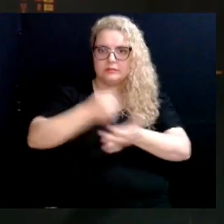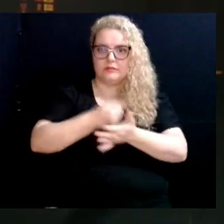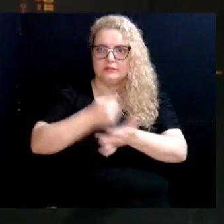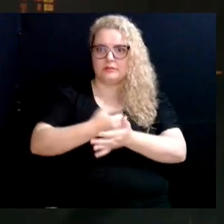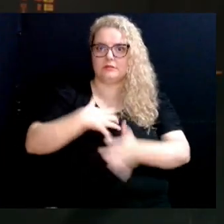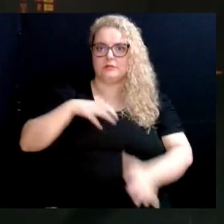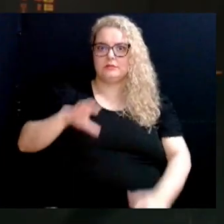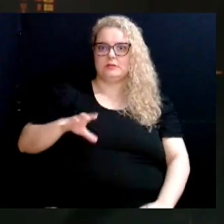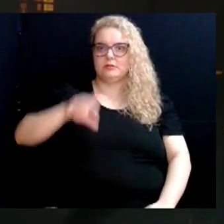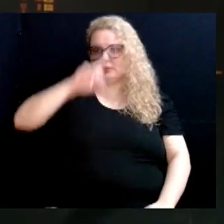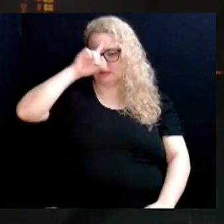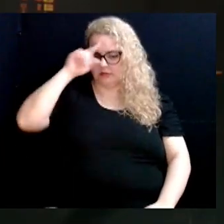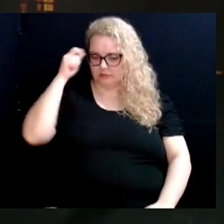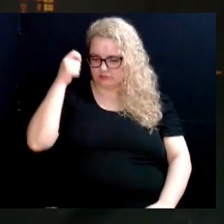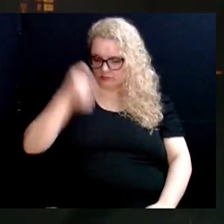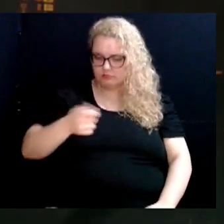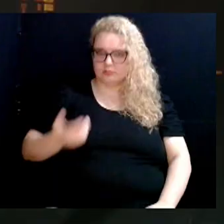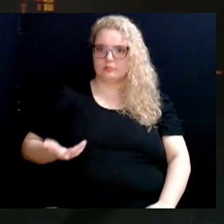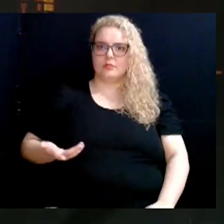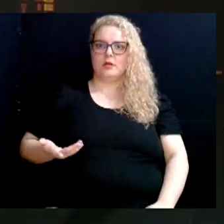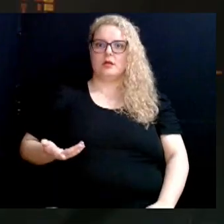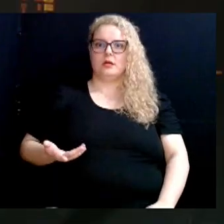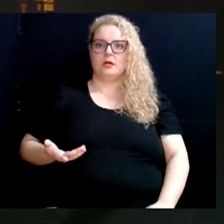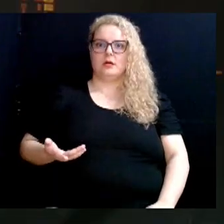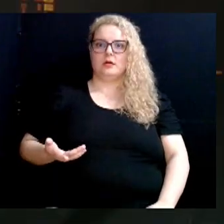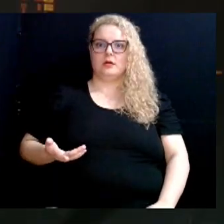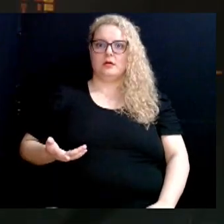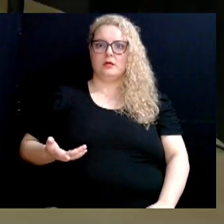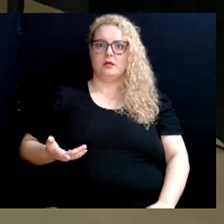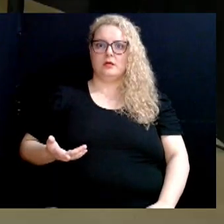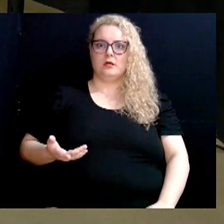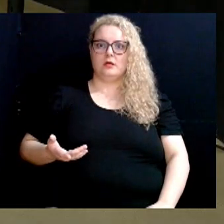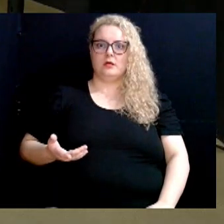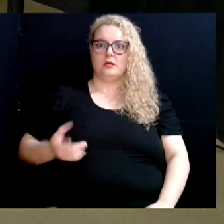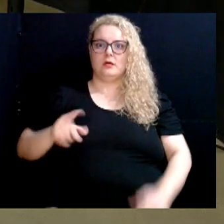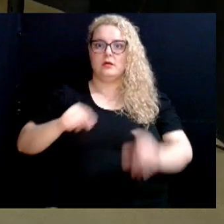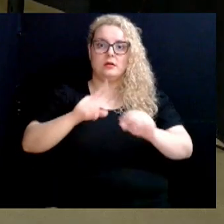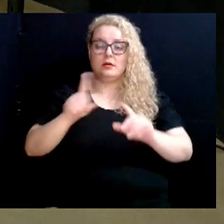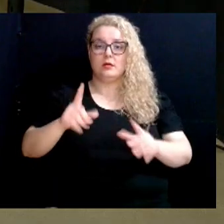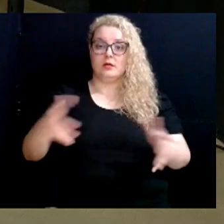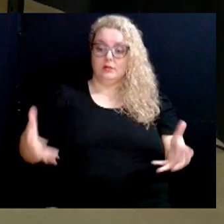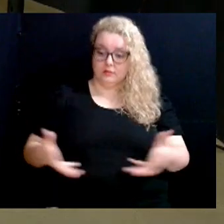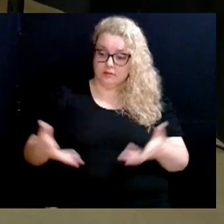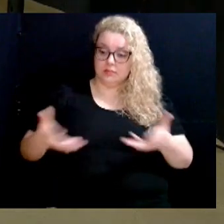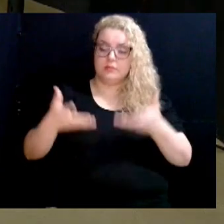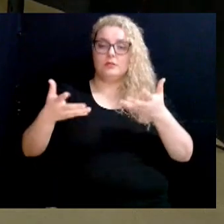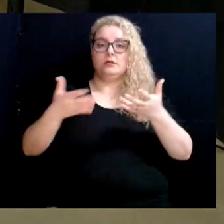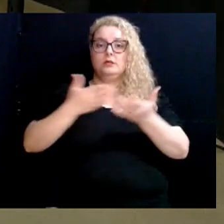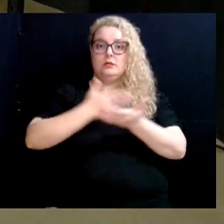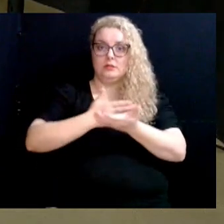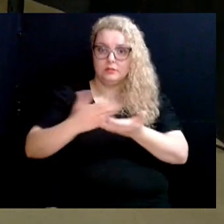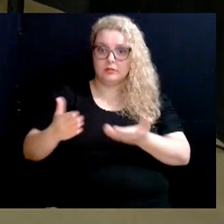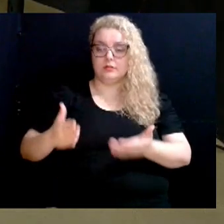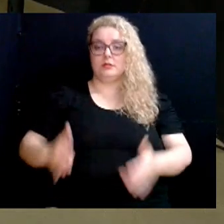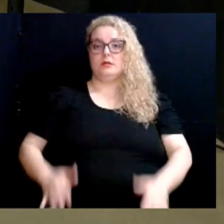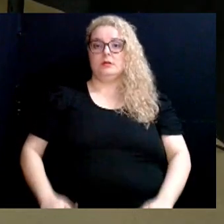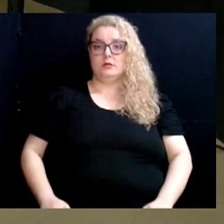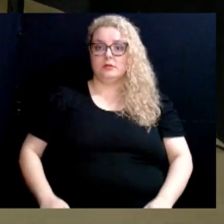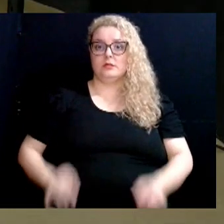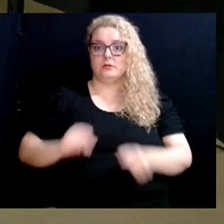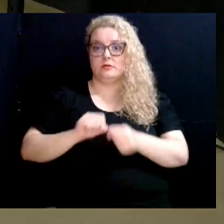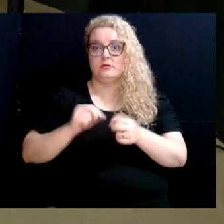tomar essa alternativa não, tomar essa iniciativa de fazer